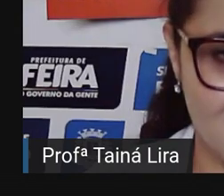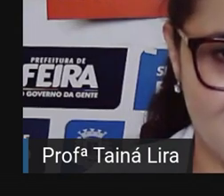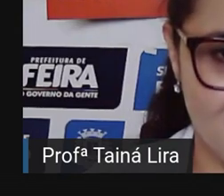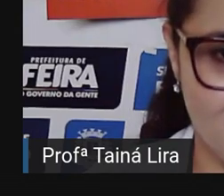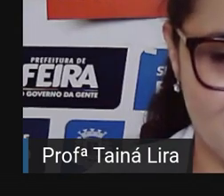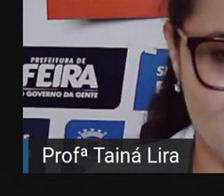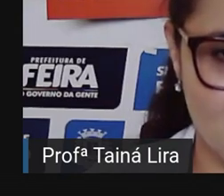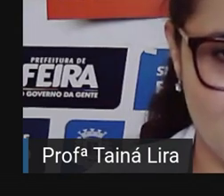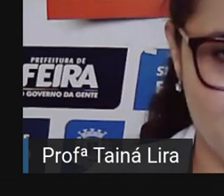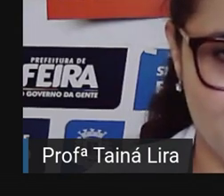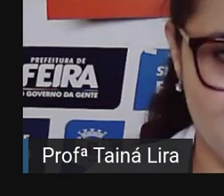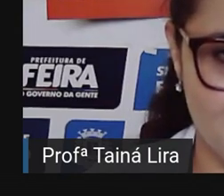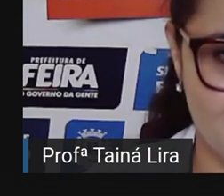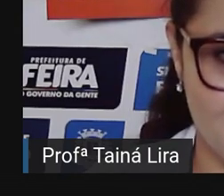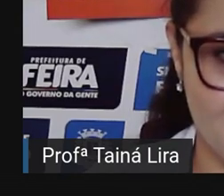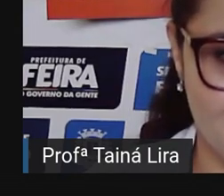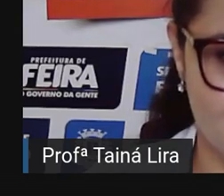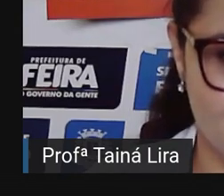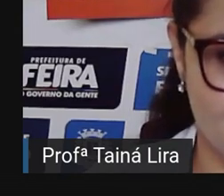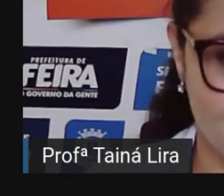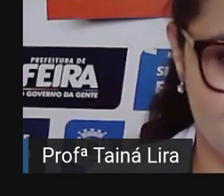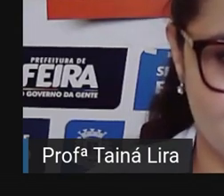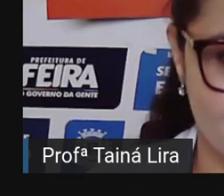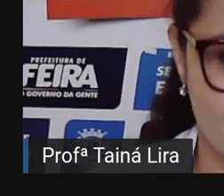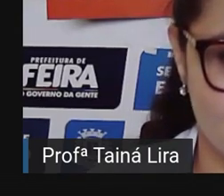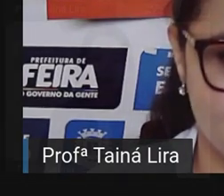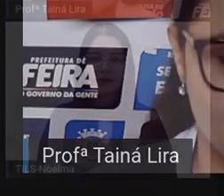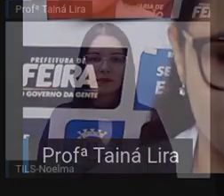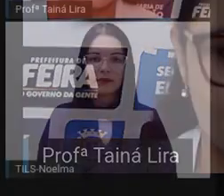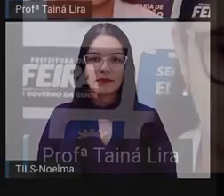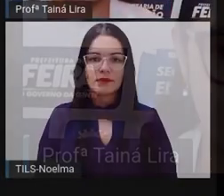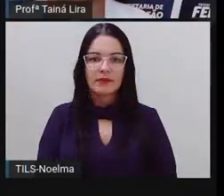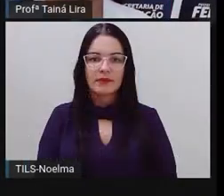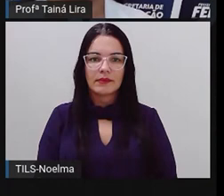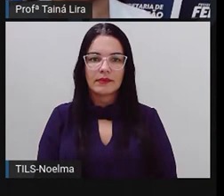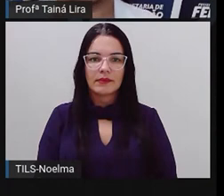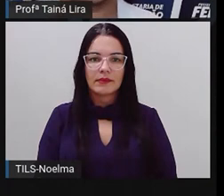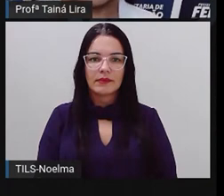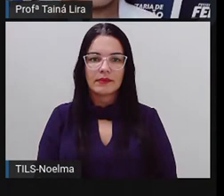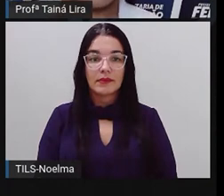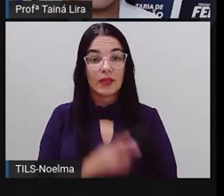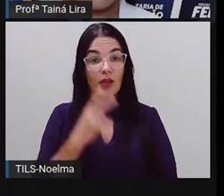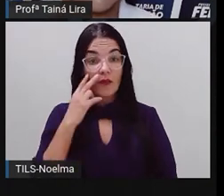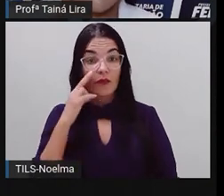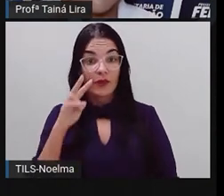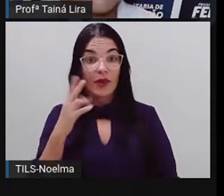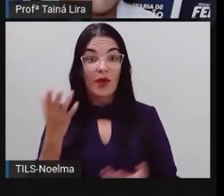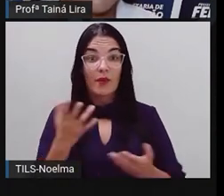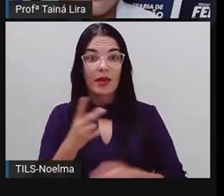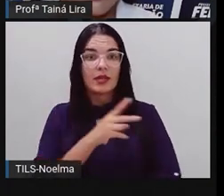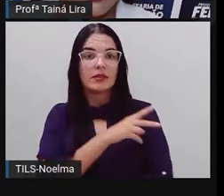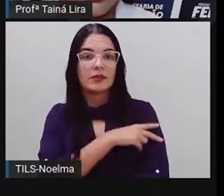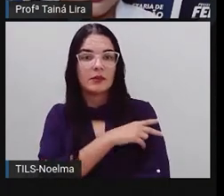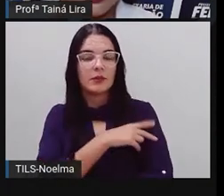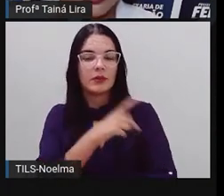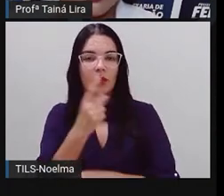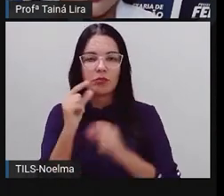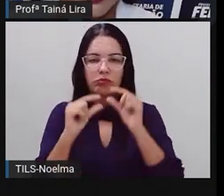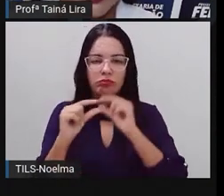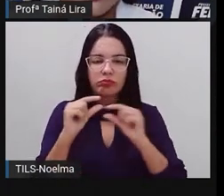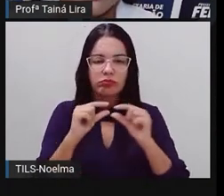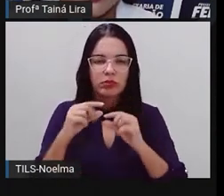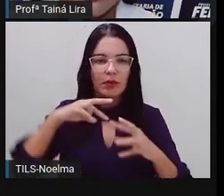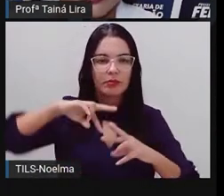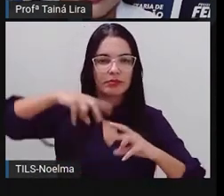tela da roda de capoeira tá bom Então olha lá segundo ano um pedacinho aí da